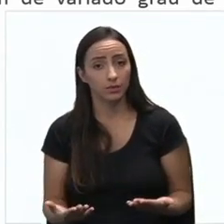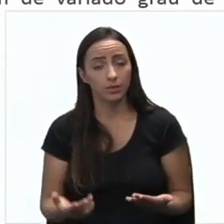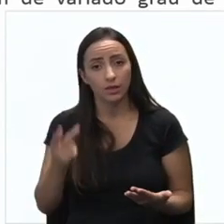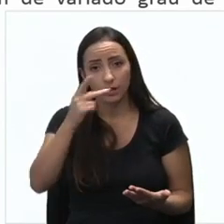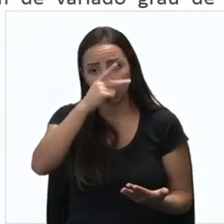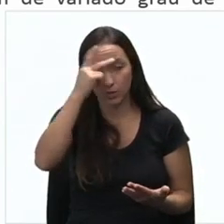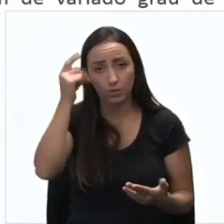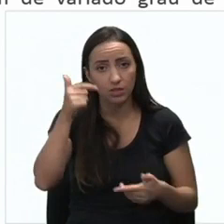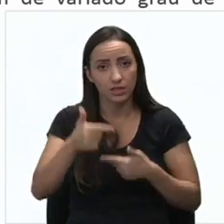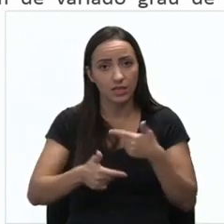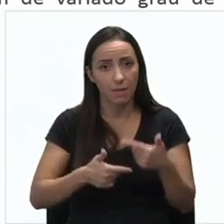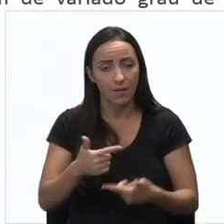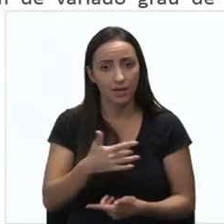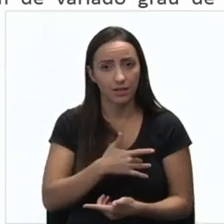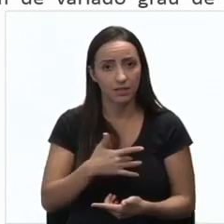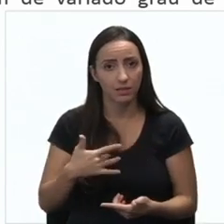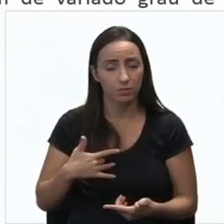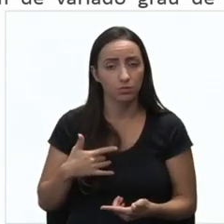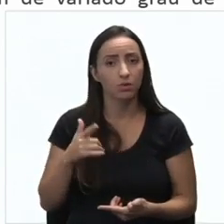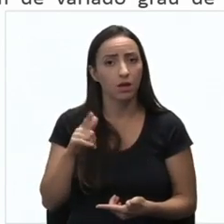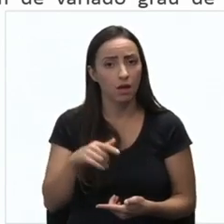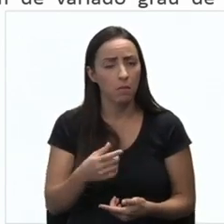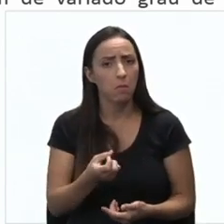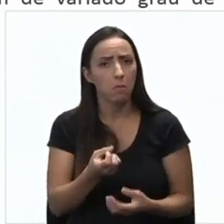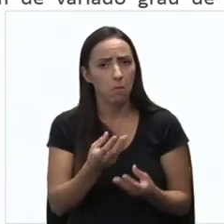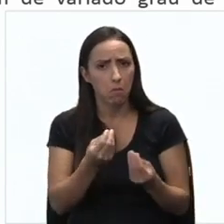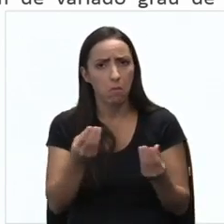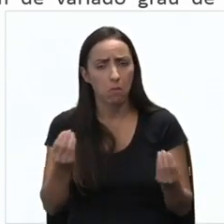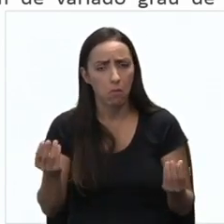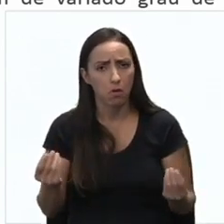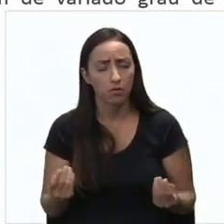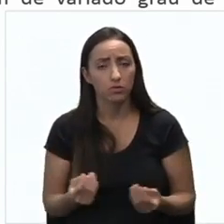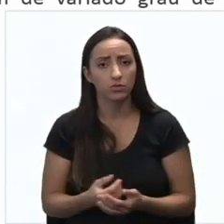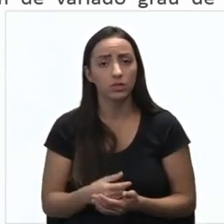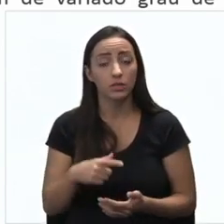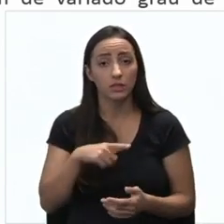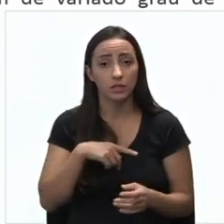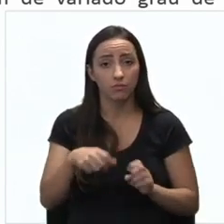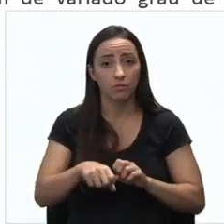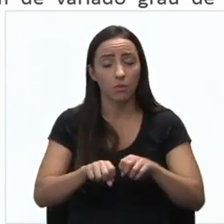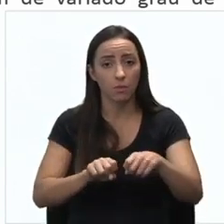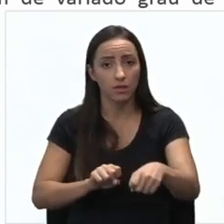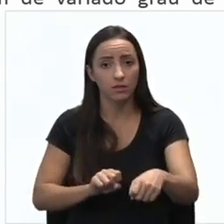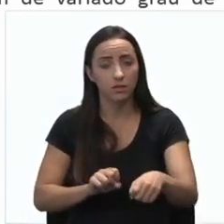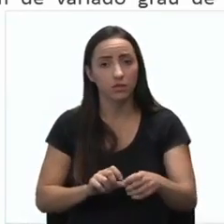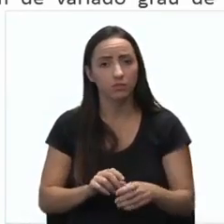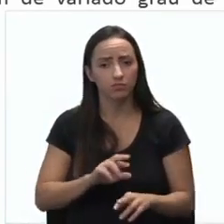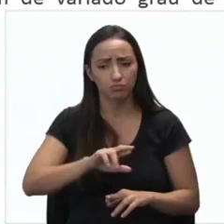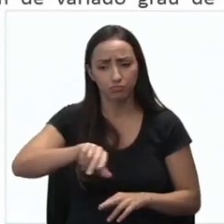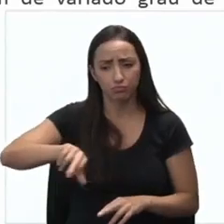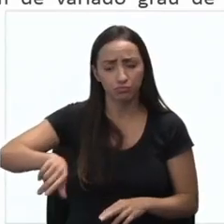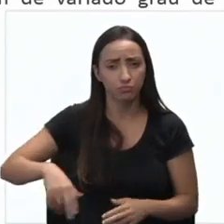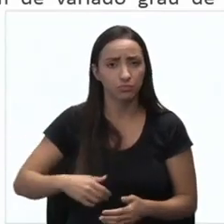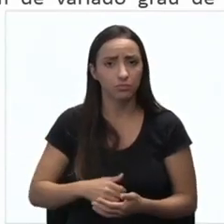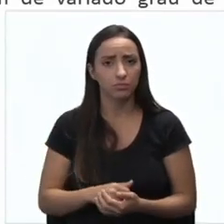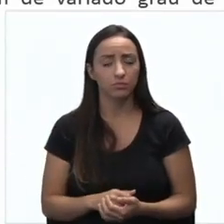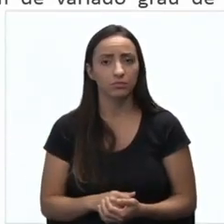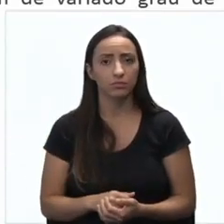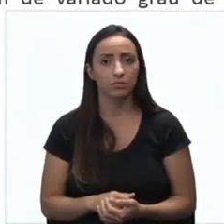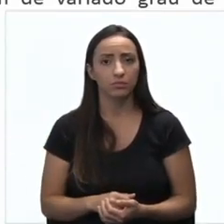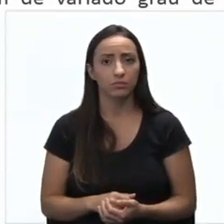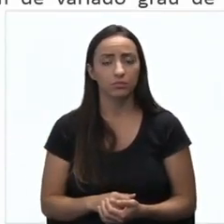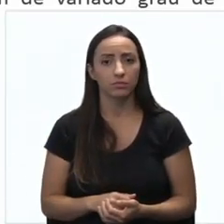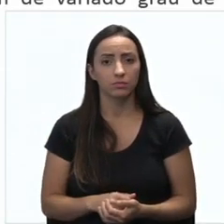profissionais que trabalham na área da saúde ele é expressivo e tem formação aí, diversificada. Né?